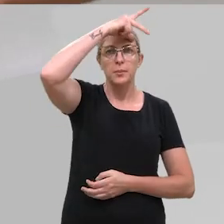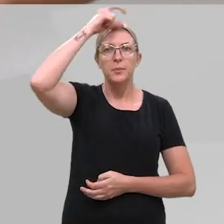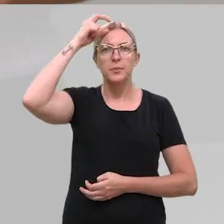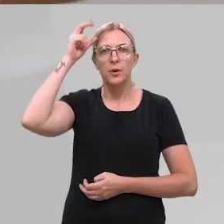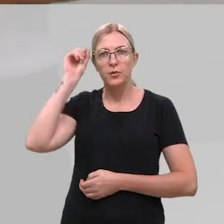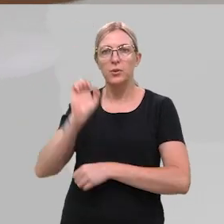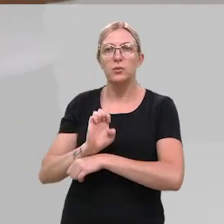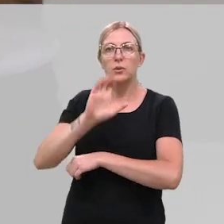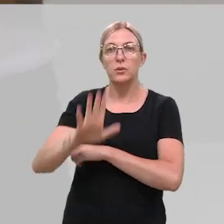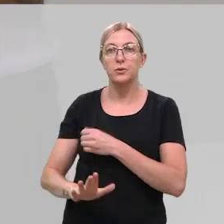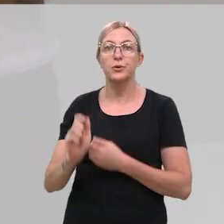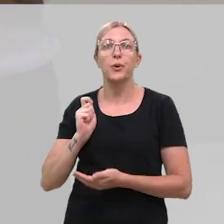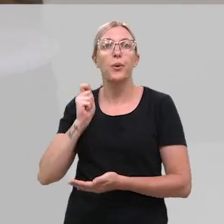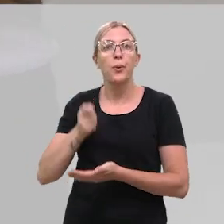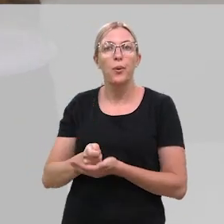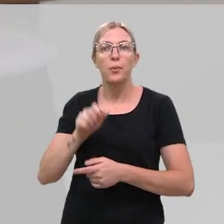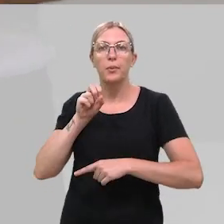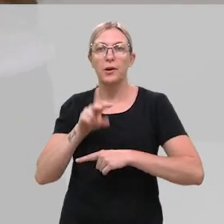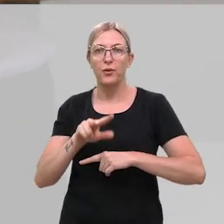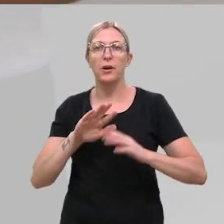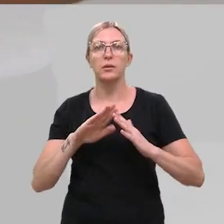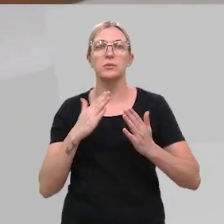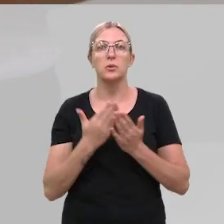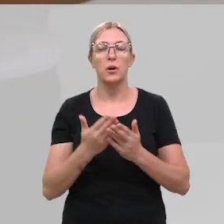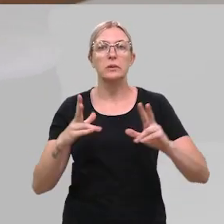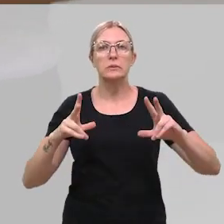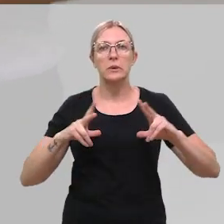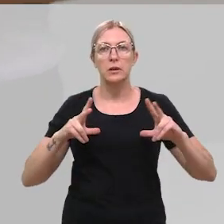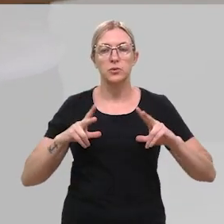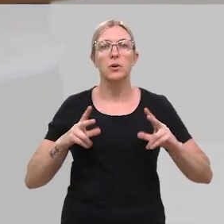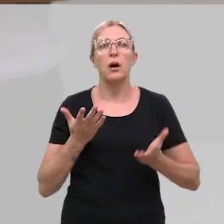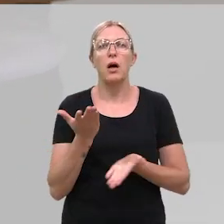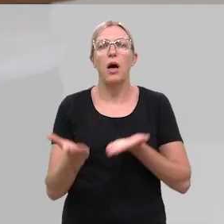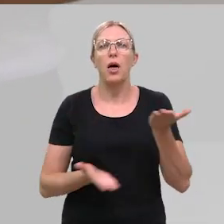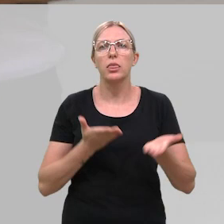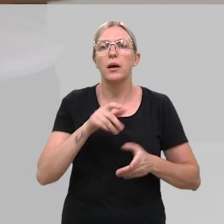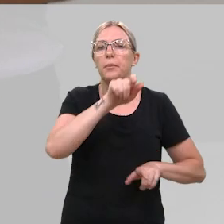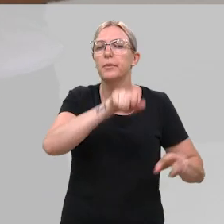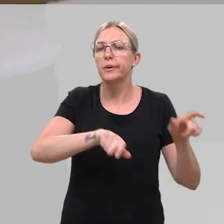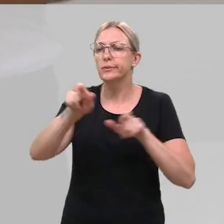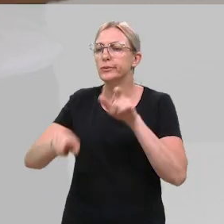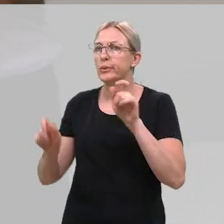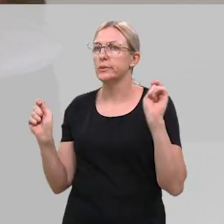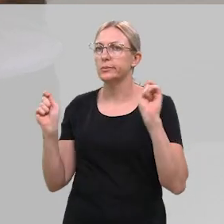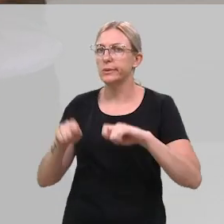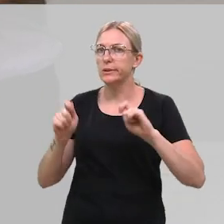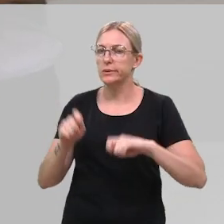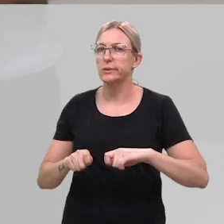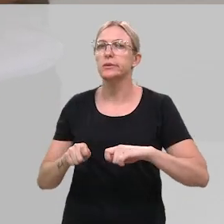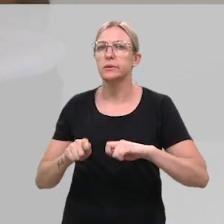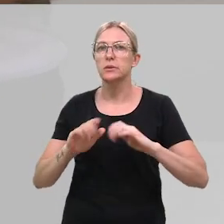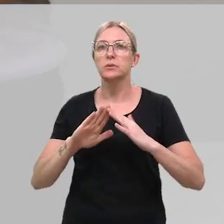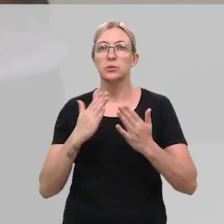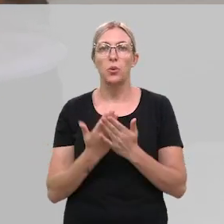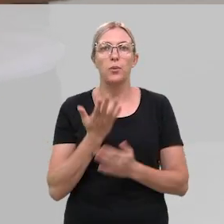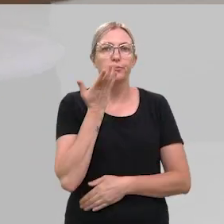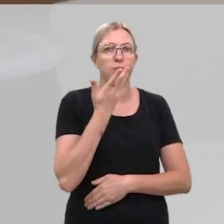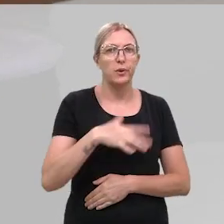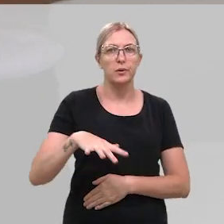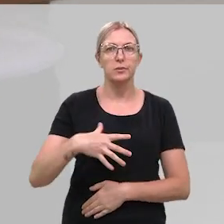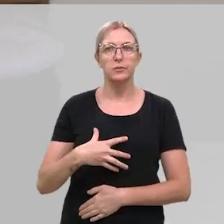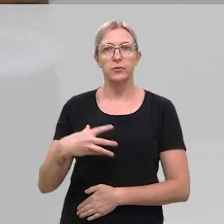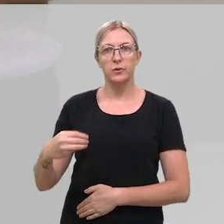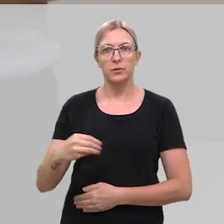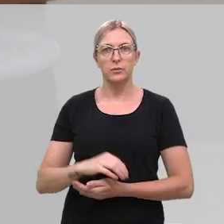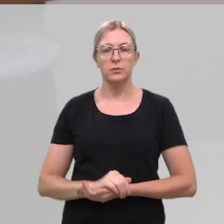município aposta na compra de vagas em escolas privadas como alternativa para atender a demanda da população que precisa